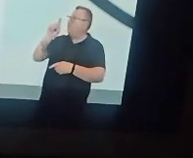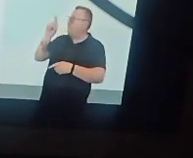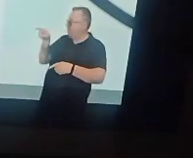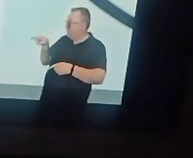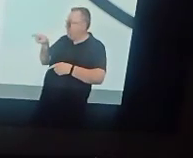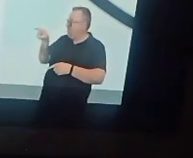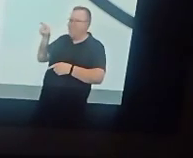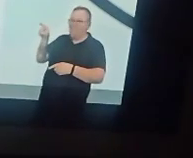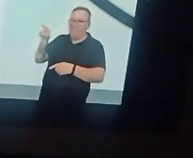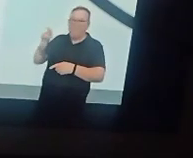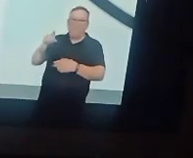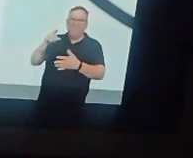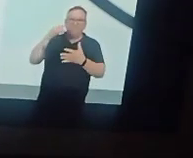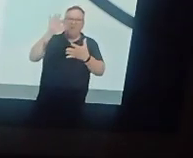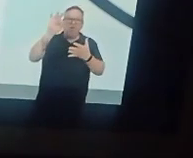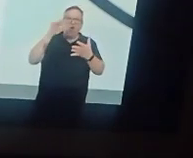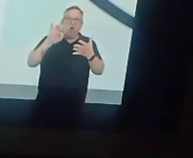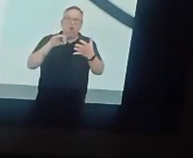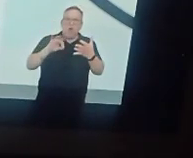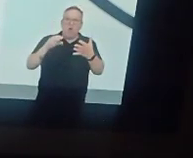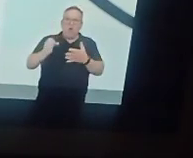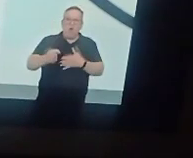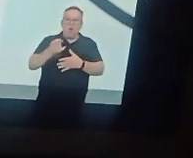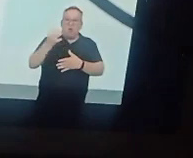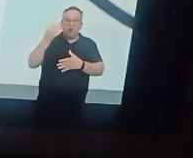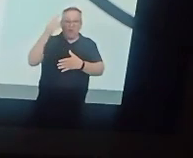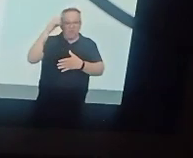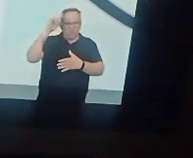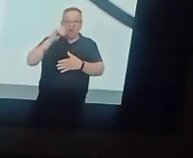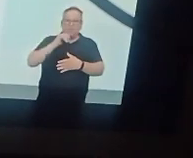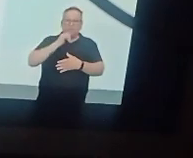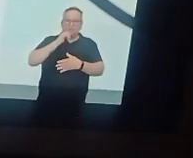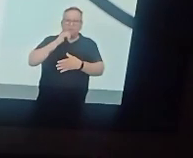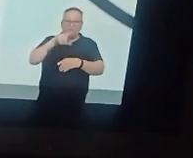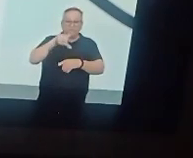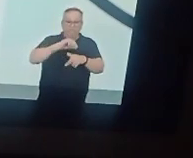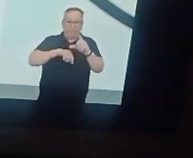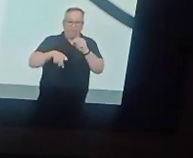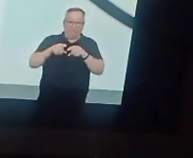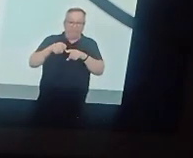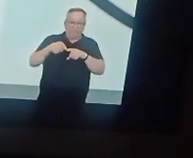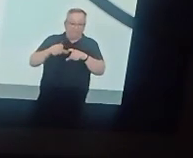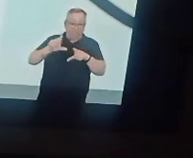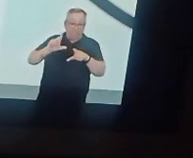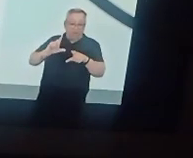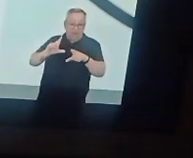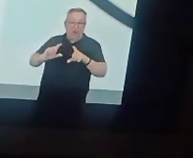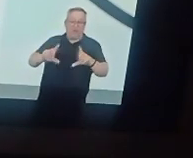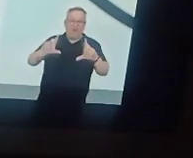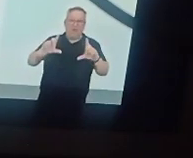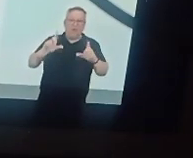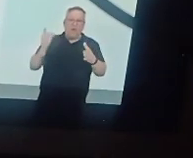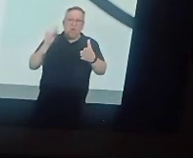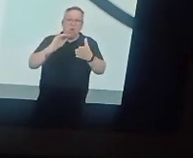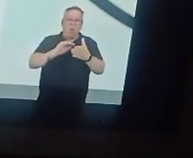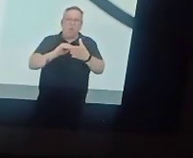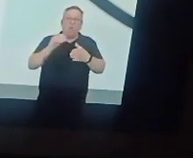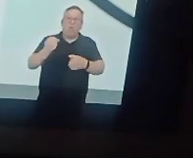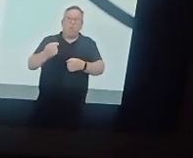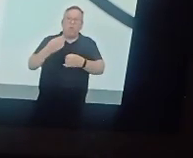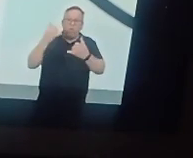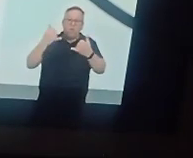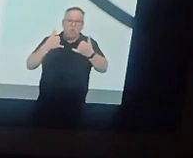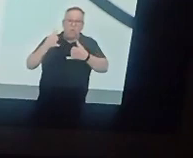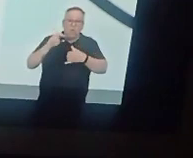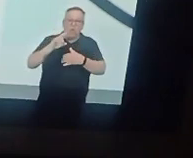trouxe ali a conferência mostrando a quantidade de dias. Então, quando vocês selecionarem lá atrás, colocando os dados